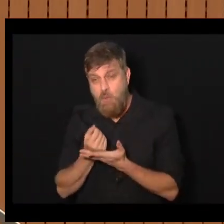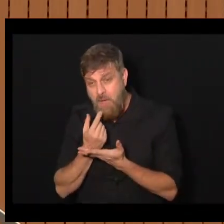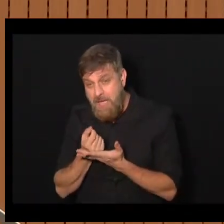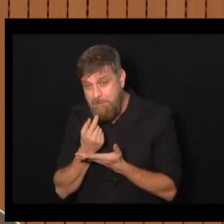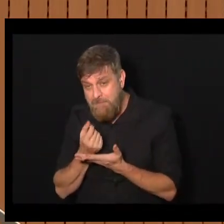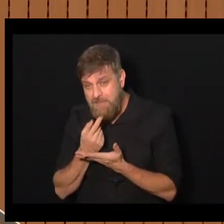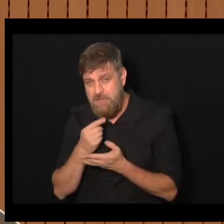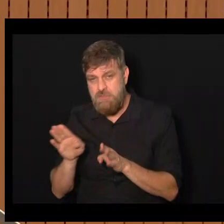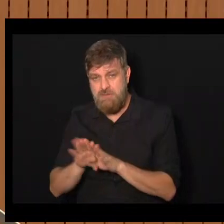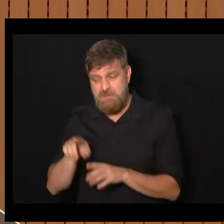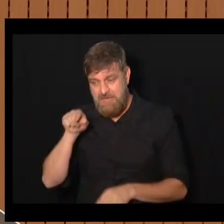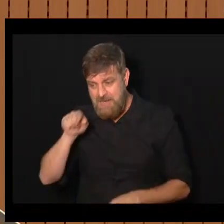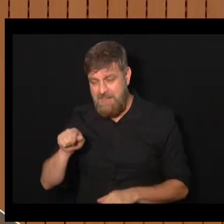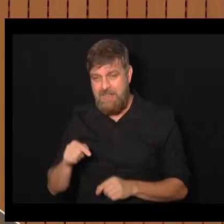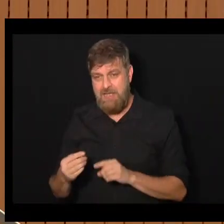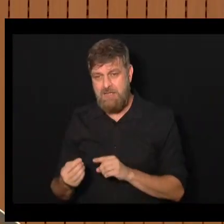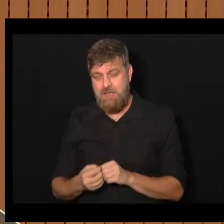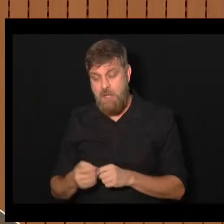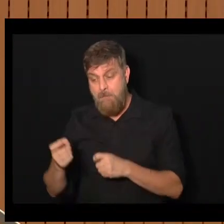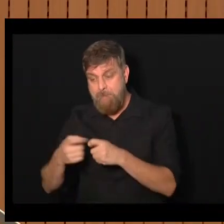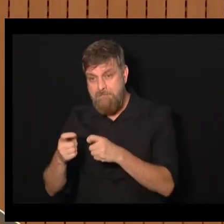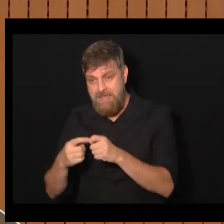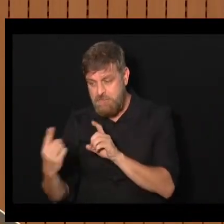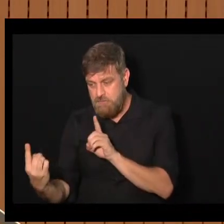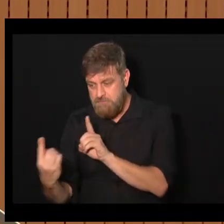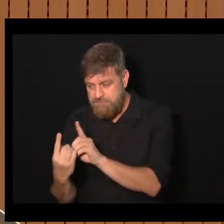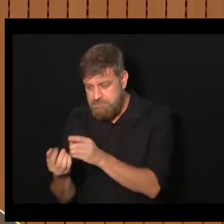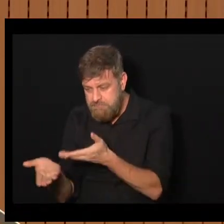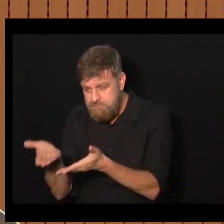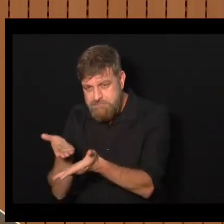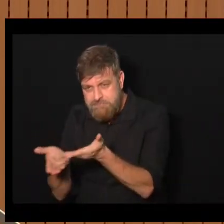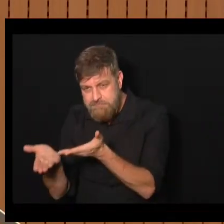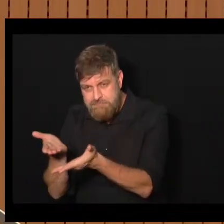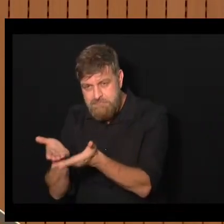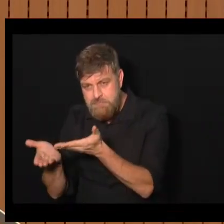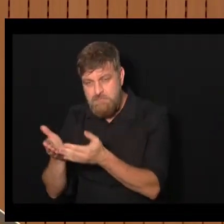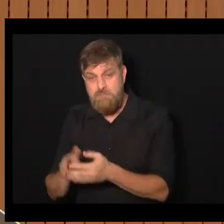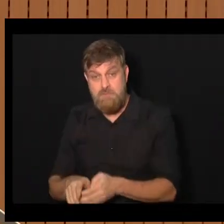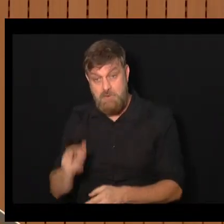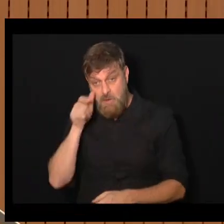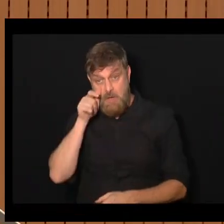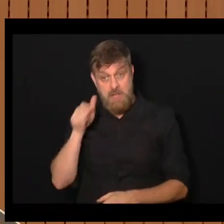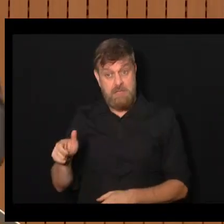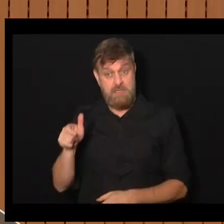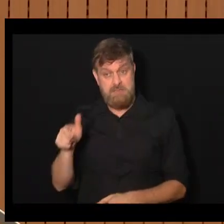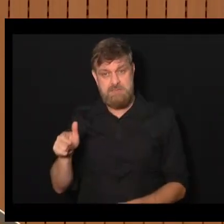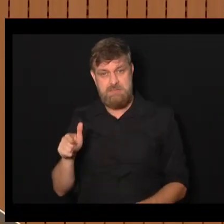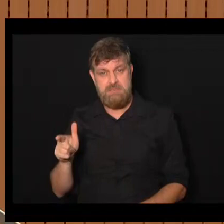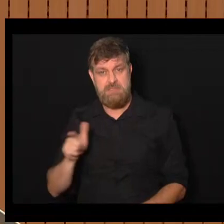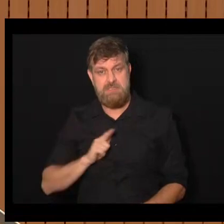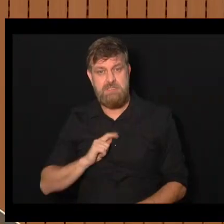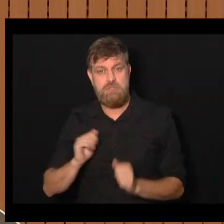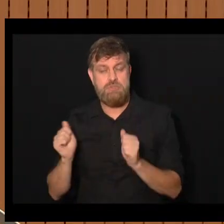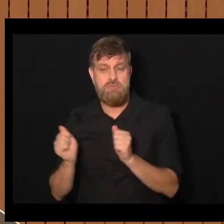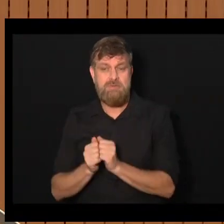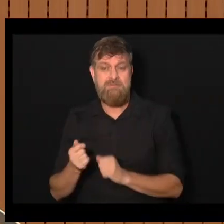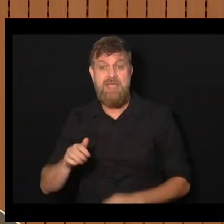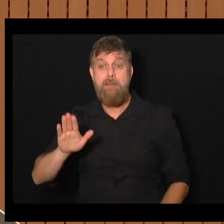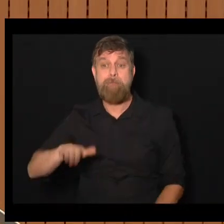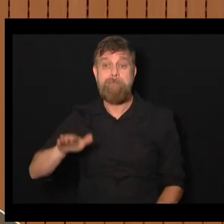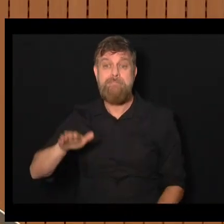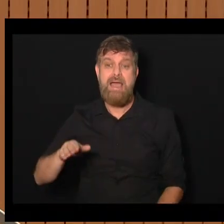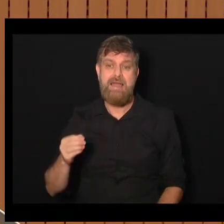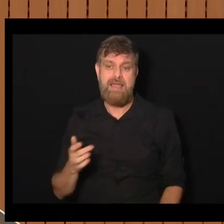dia, ele vai ter o tratamento médico que ele precisa, e mais interessante, vereador Campos Filho, que vai ficar mais barata a